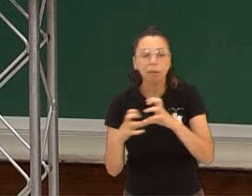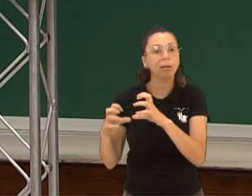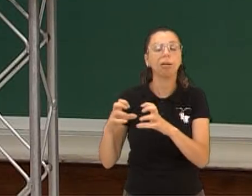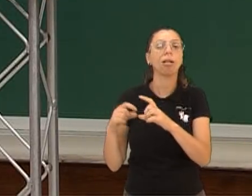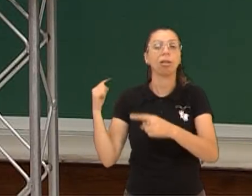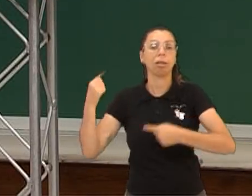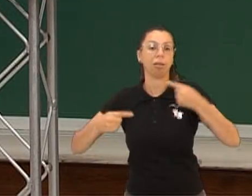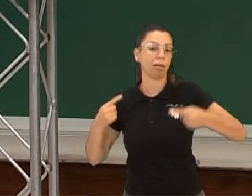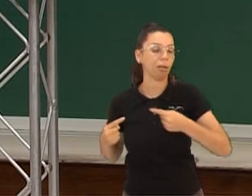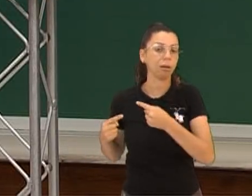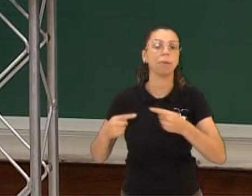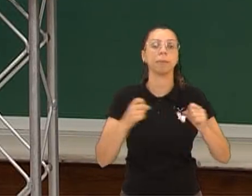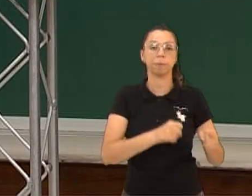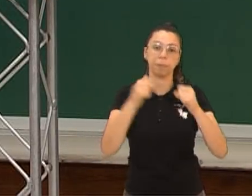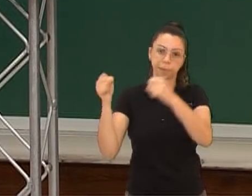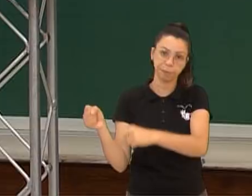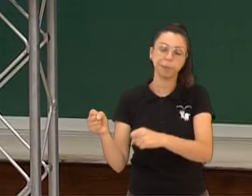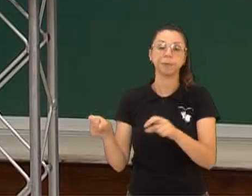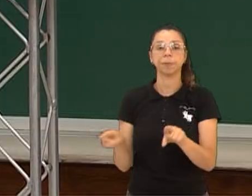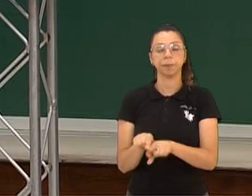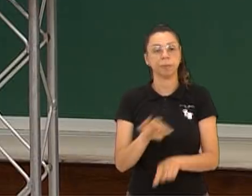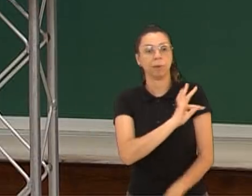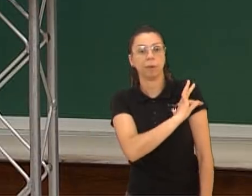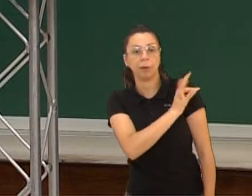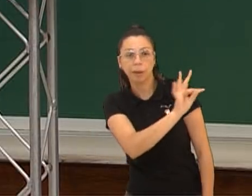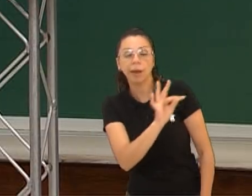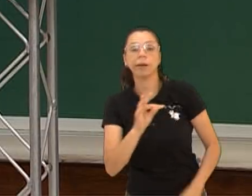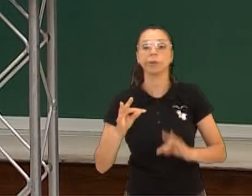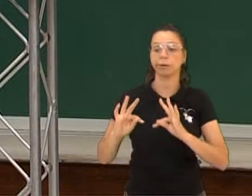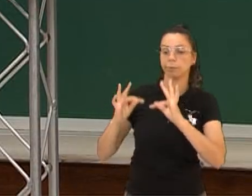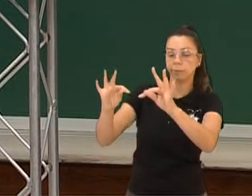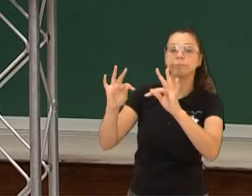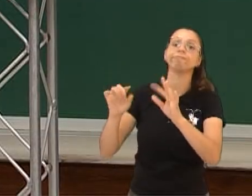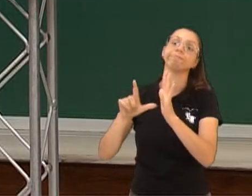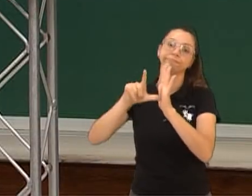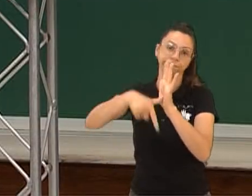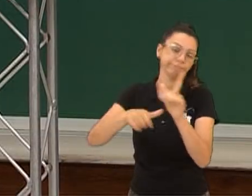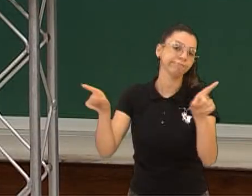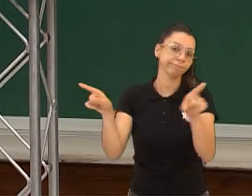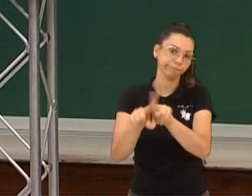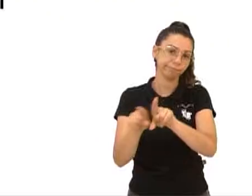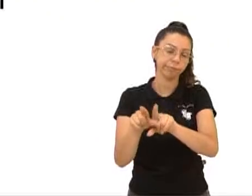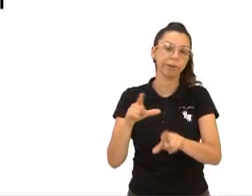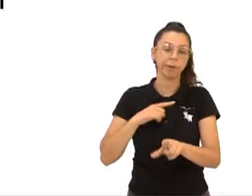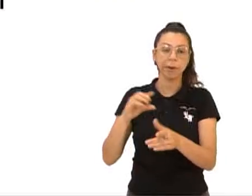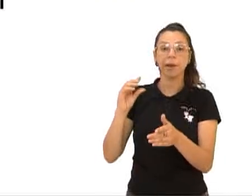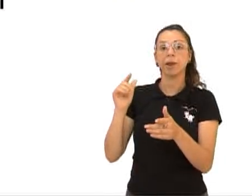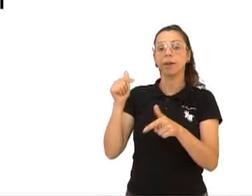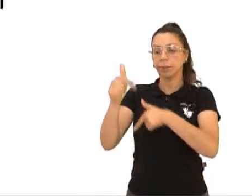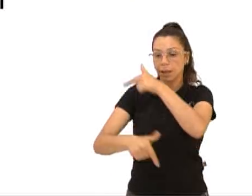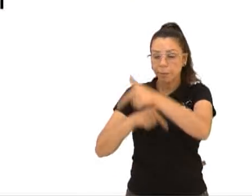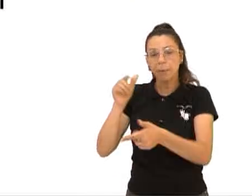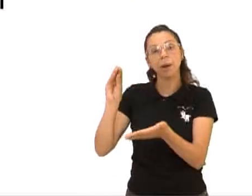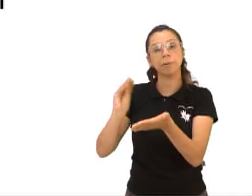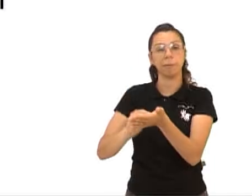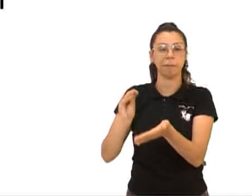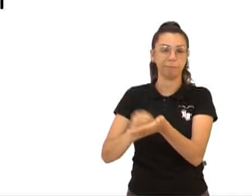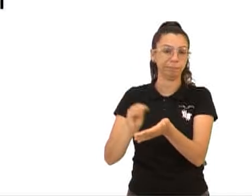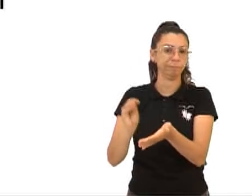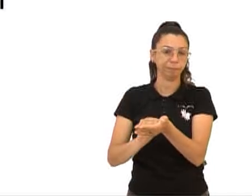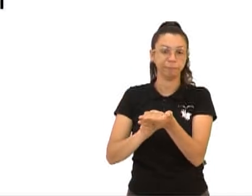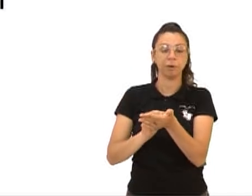né? Técnicas atrasadas, tecnologia e técnicas atrasadas, uma mão de obra pouco qualificada,